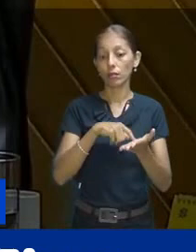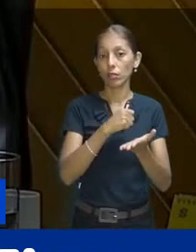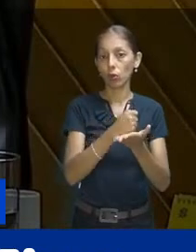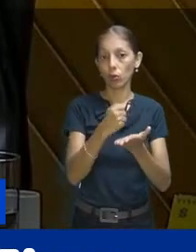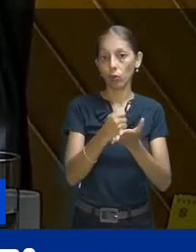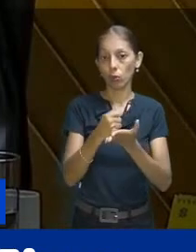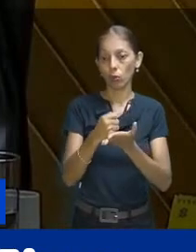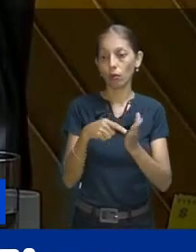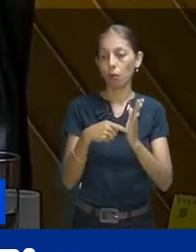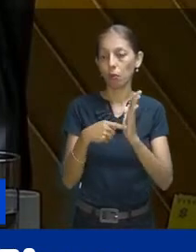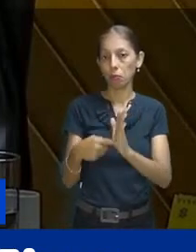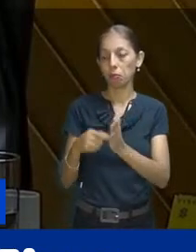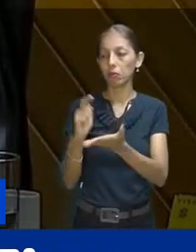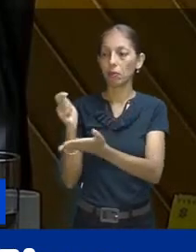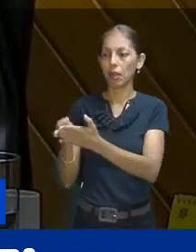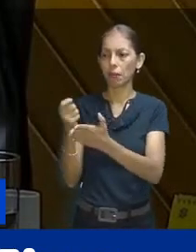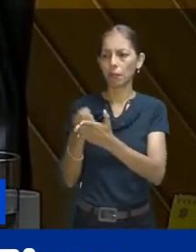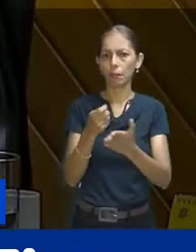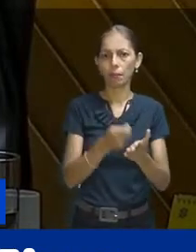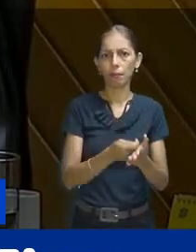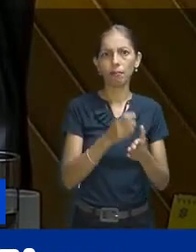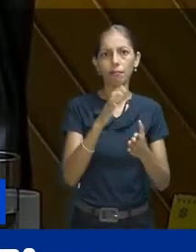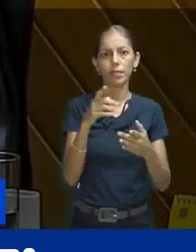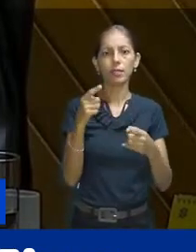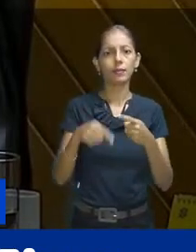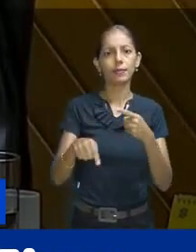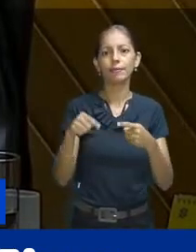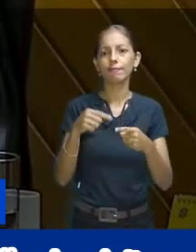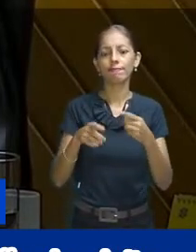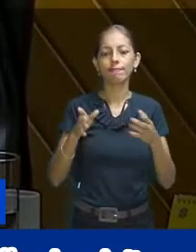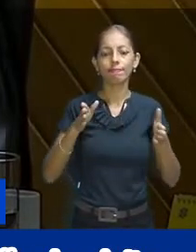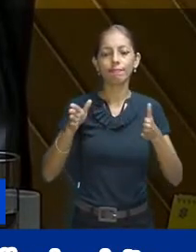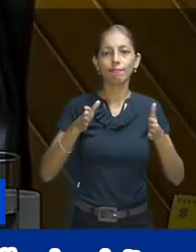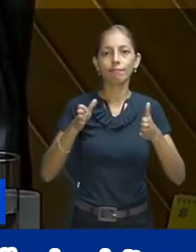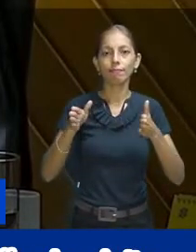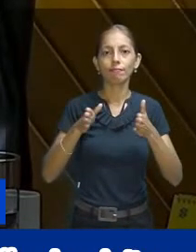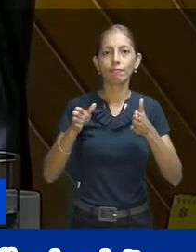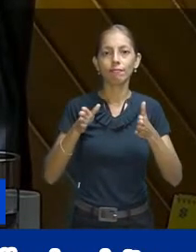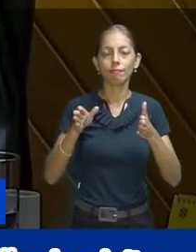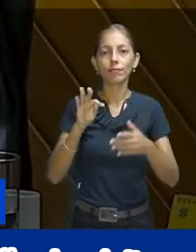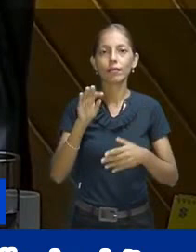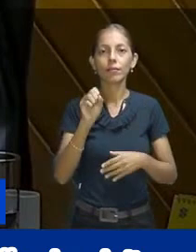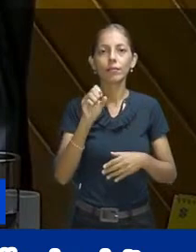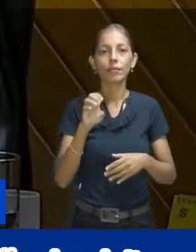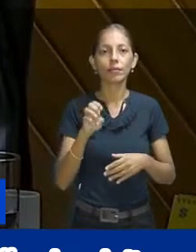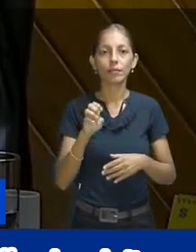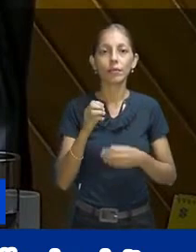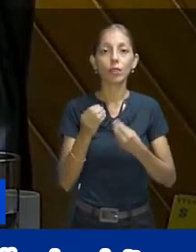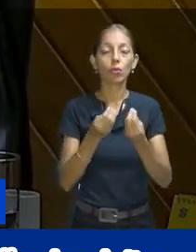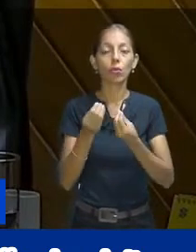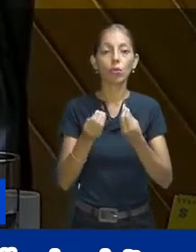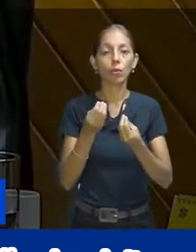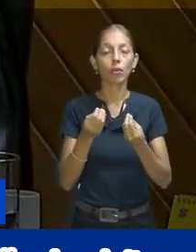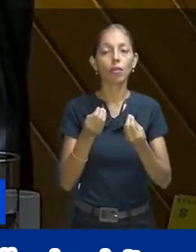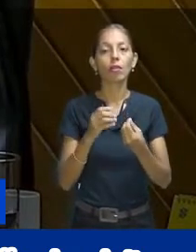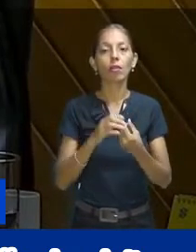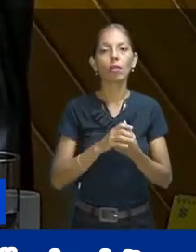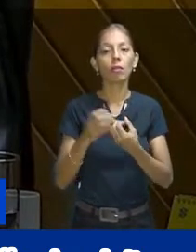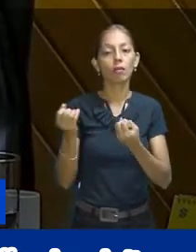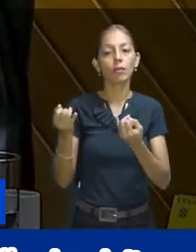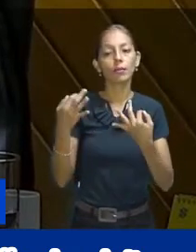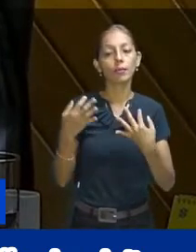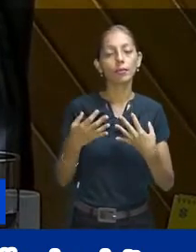de tempo, o que não é o caso dos autos. Ou seja, naquele precedente do TSE, houve a contratação por poucos dias